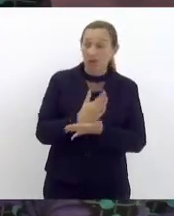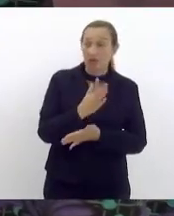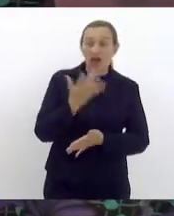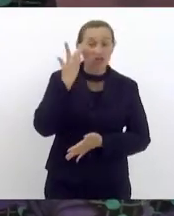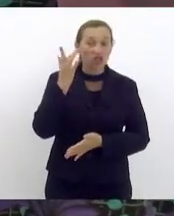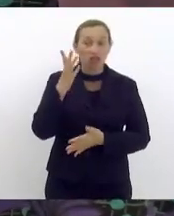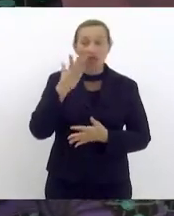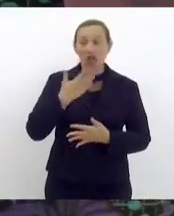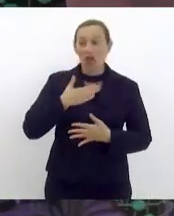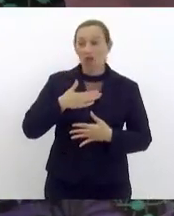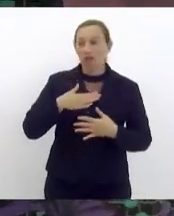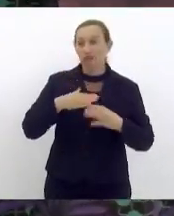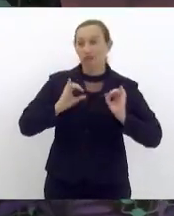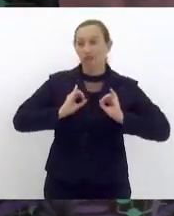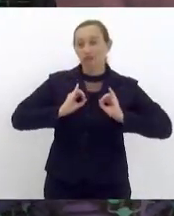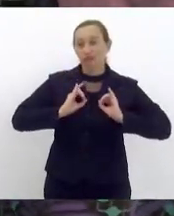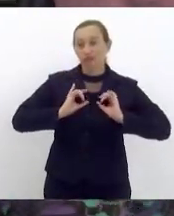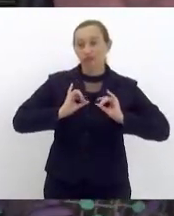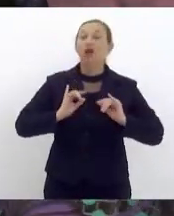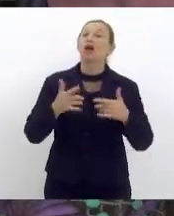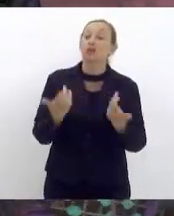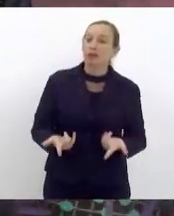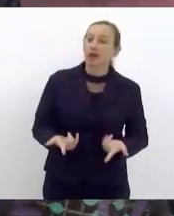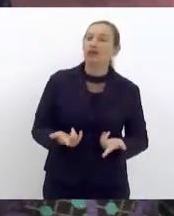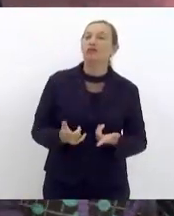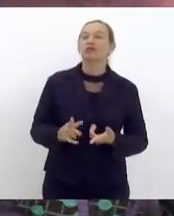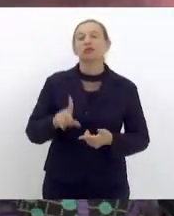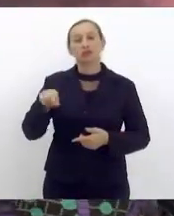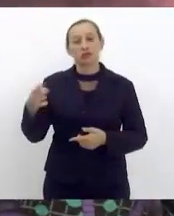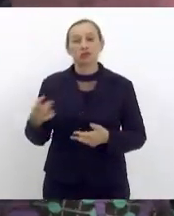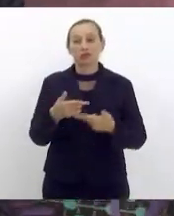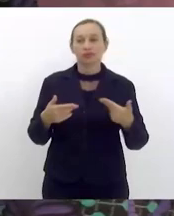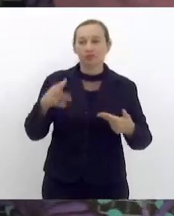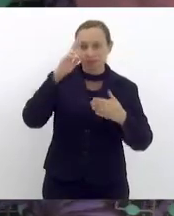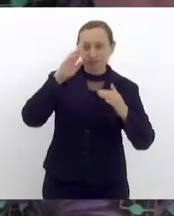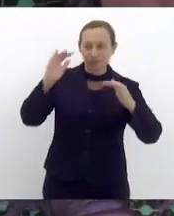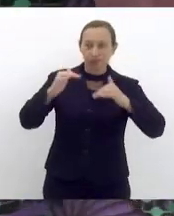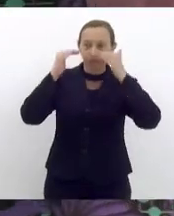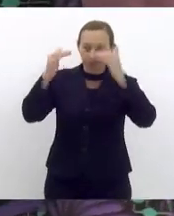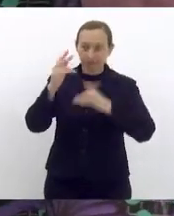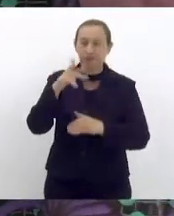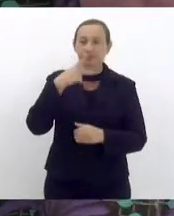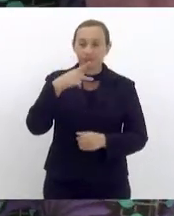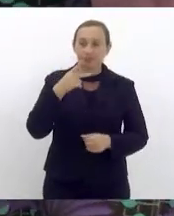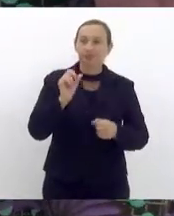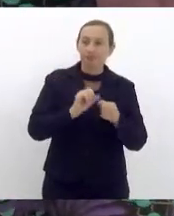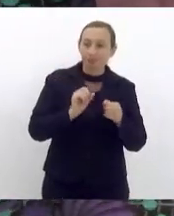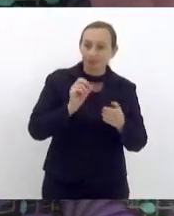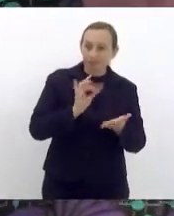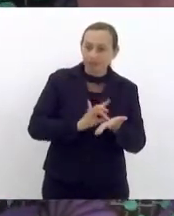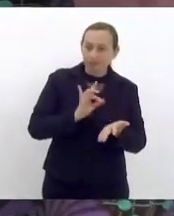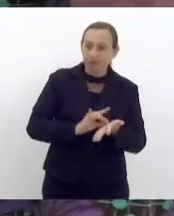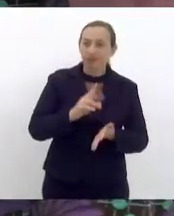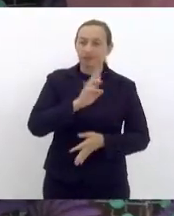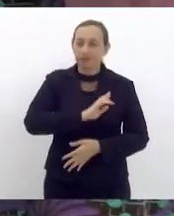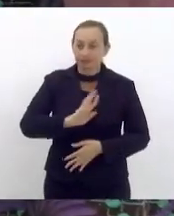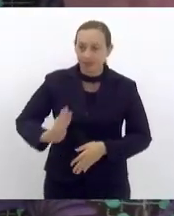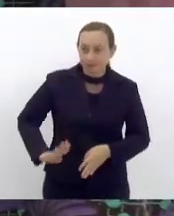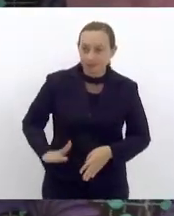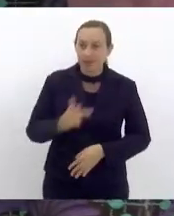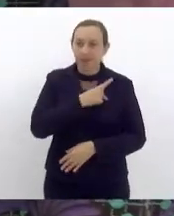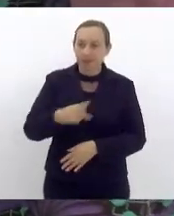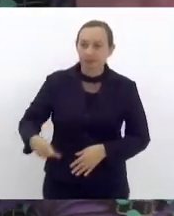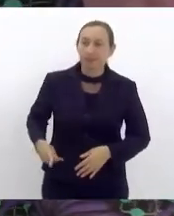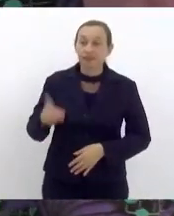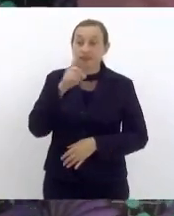completamente também tem esse problema outra coisa vossa excelência falou e é verdade o presidente Bacelar desde